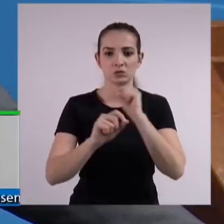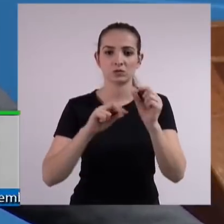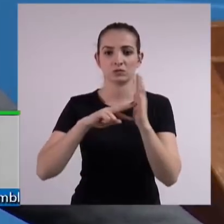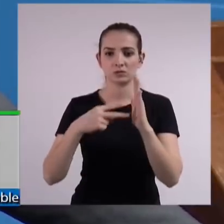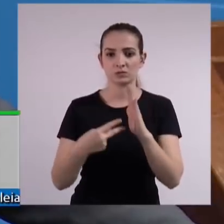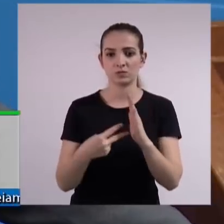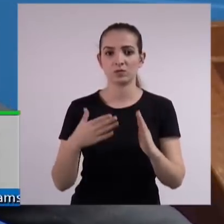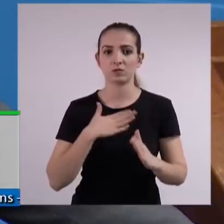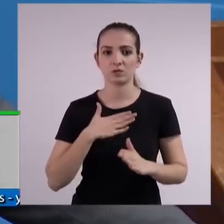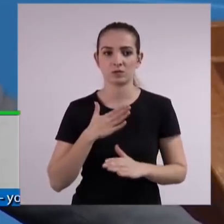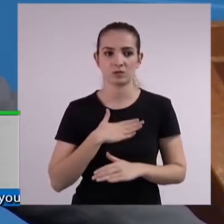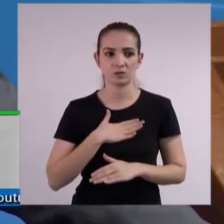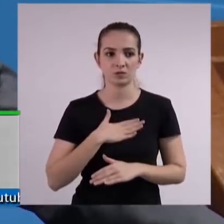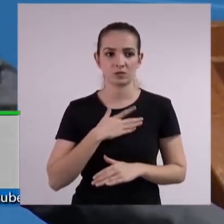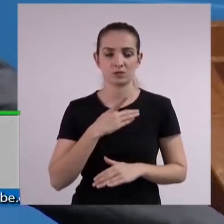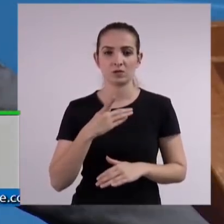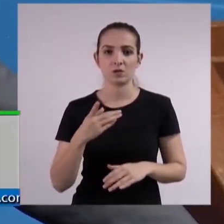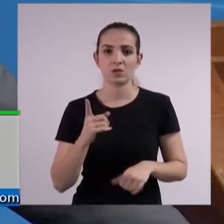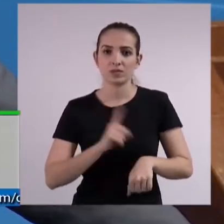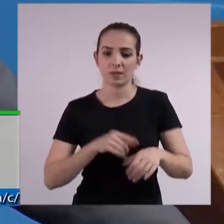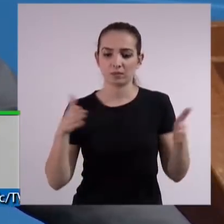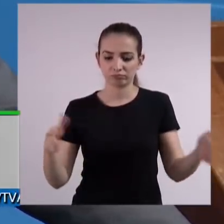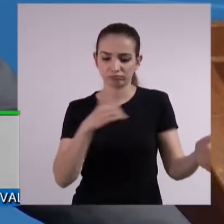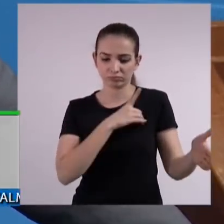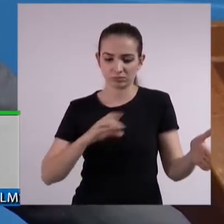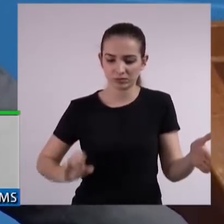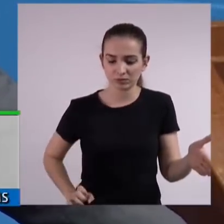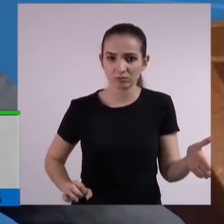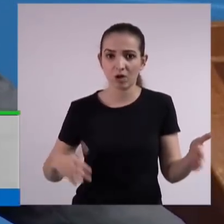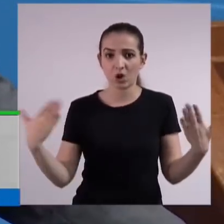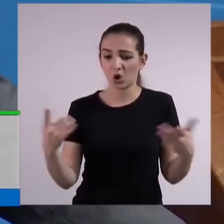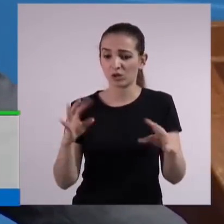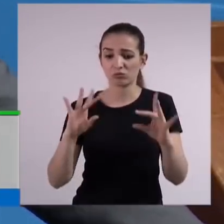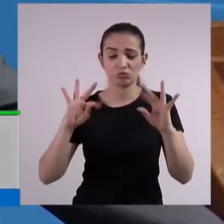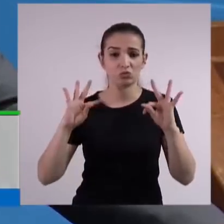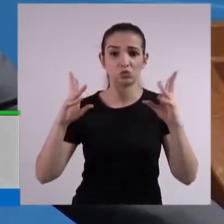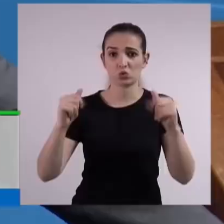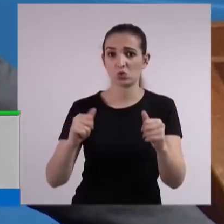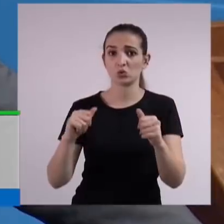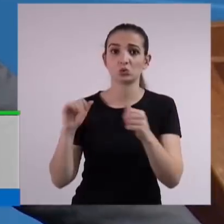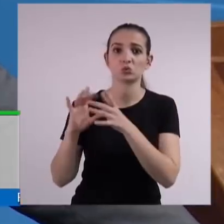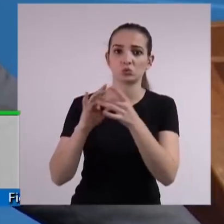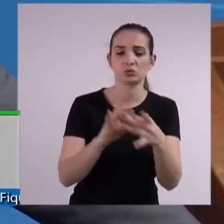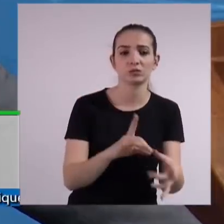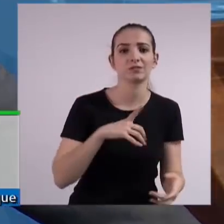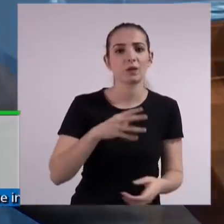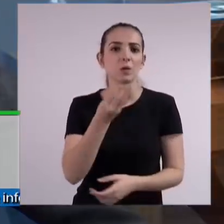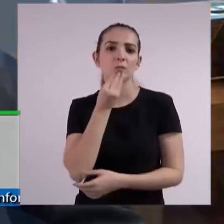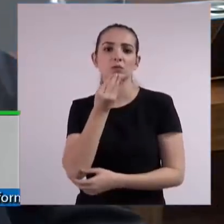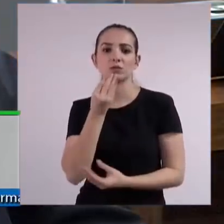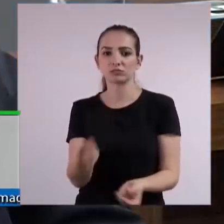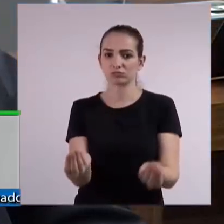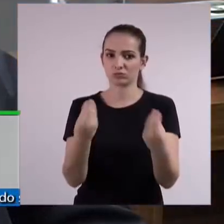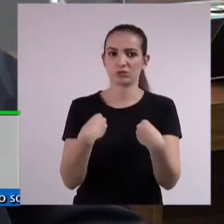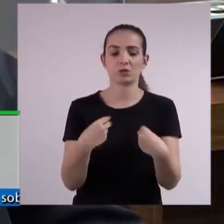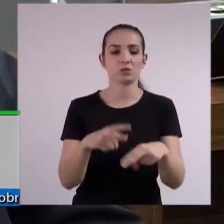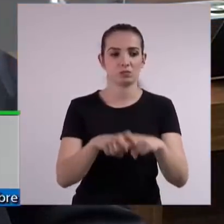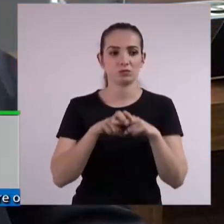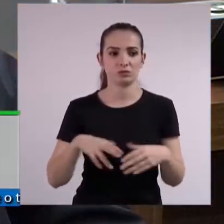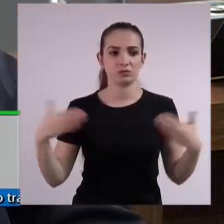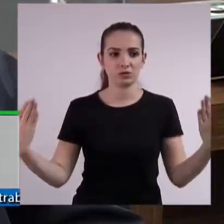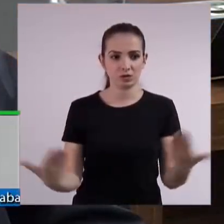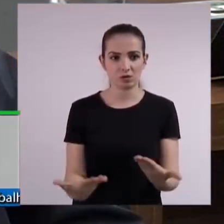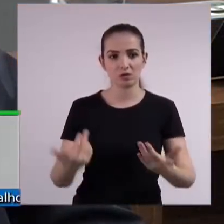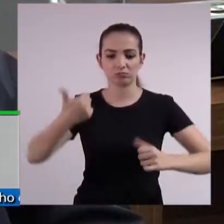meu mandato, diante de todo esse quadro que nós vivemos, e diante destas oportunidades que surgem. Então, esse